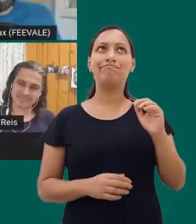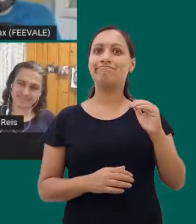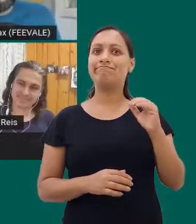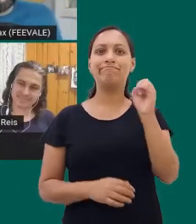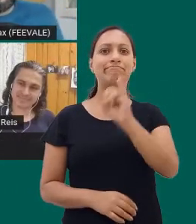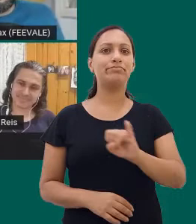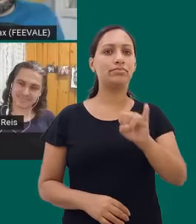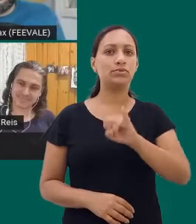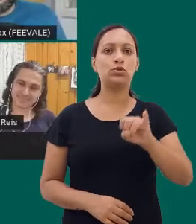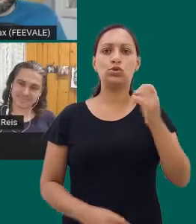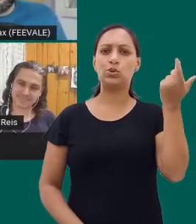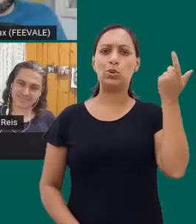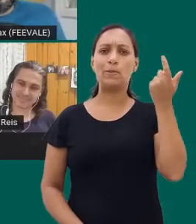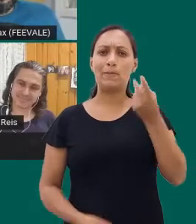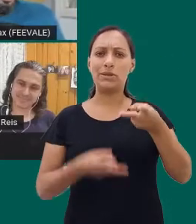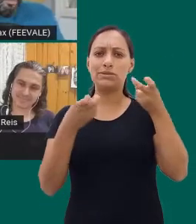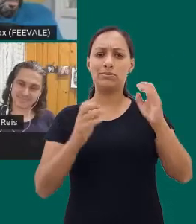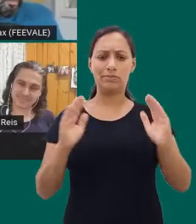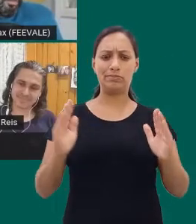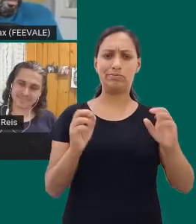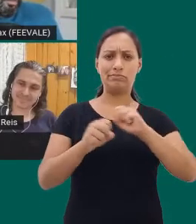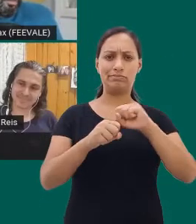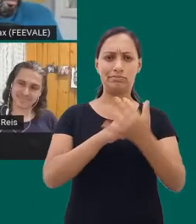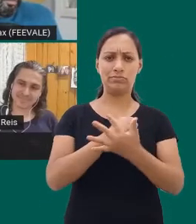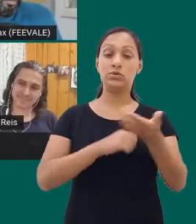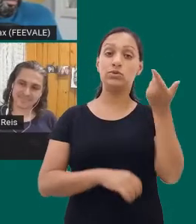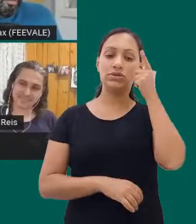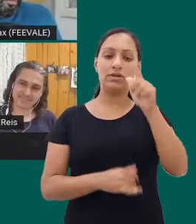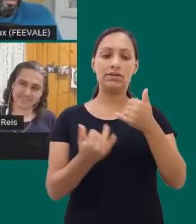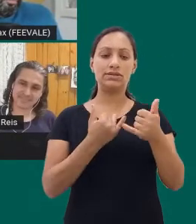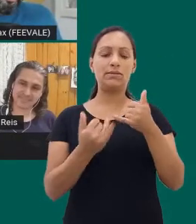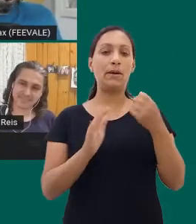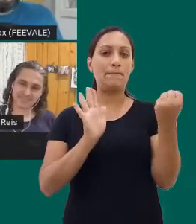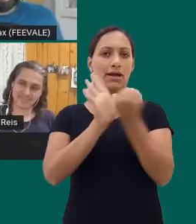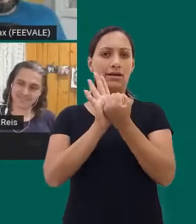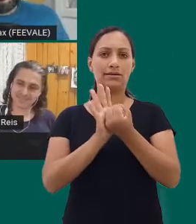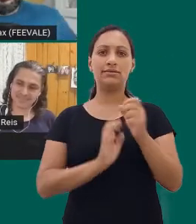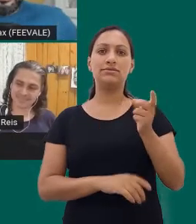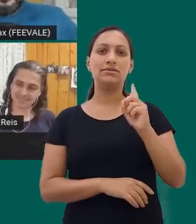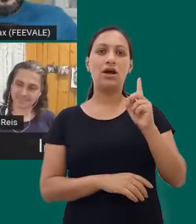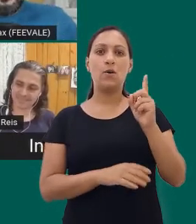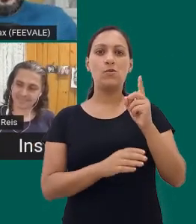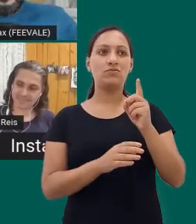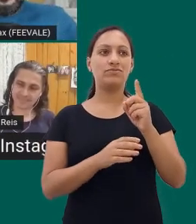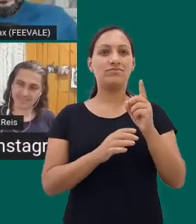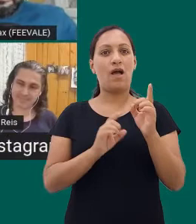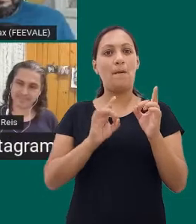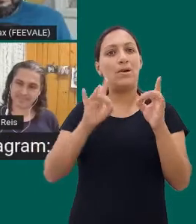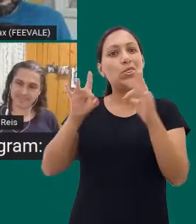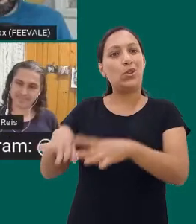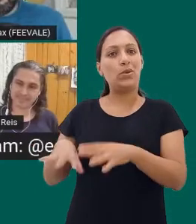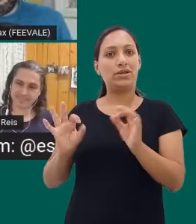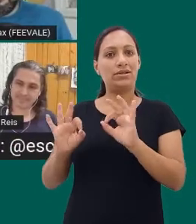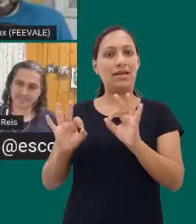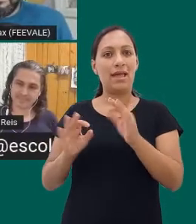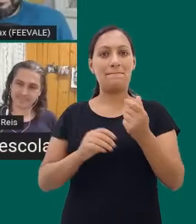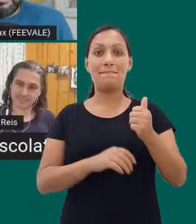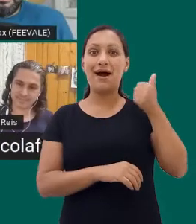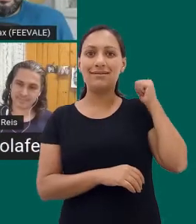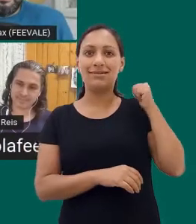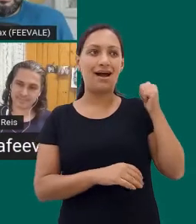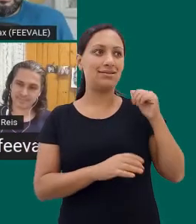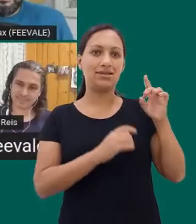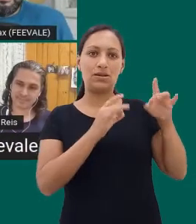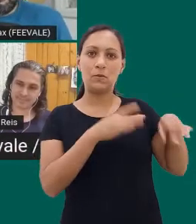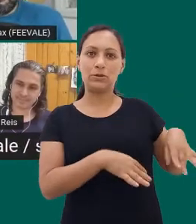conseguiu, como é nosso slogan, a gente sempre fala, né? Não deixamos ninguém para trás, e a gente realmente conseguiu não deixar ninguém para